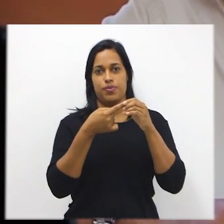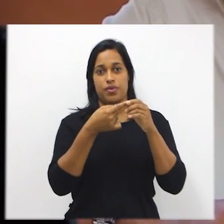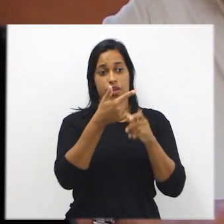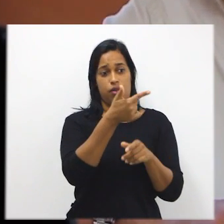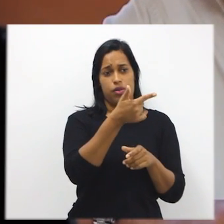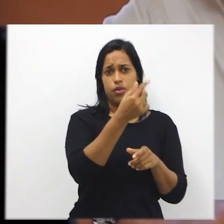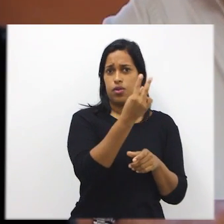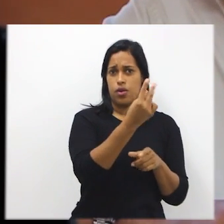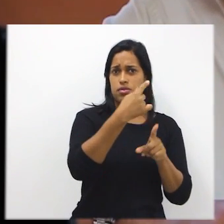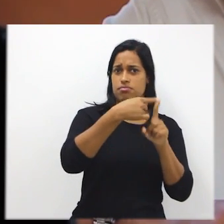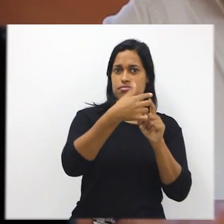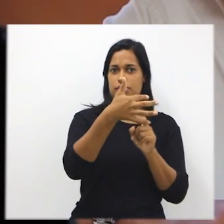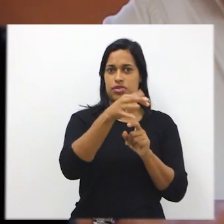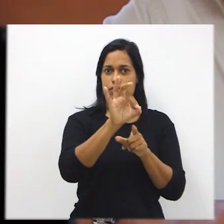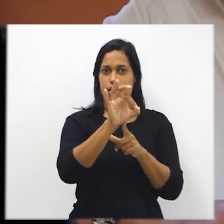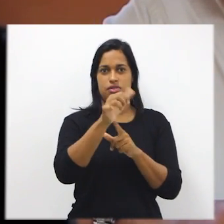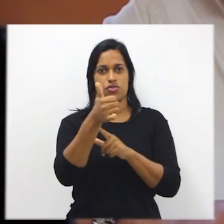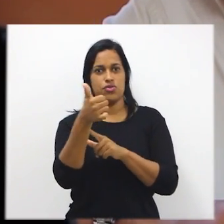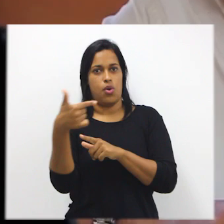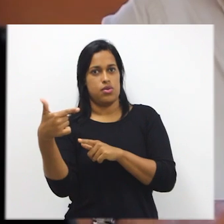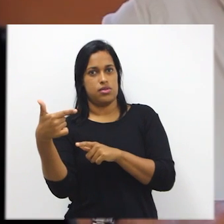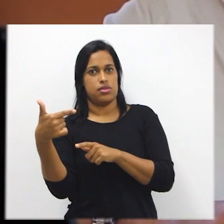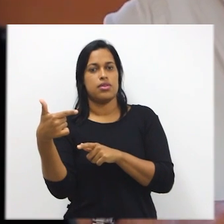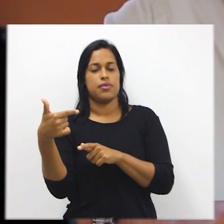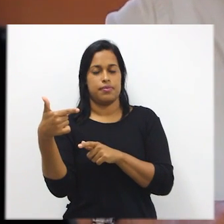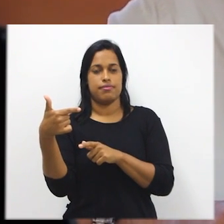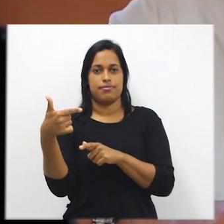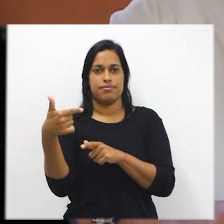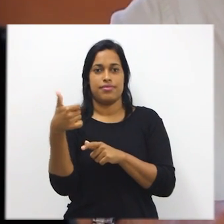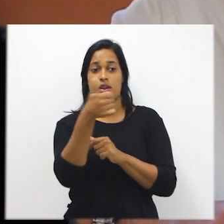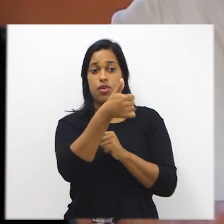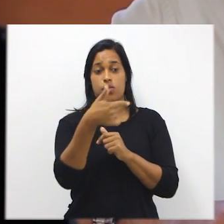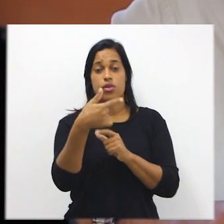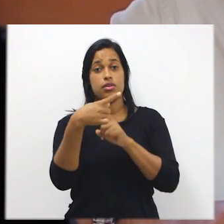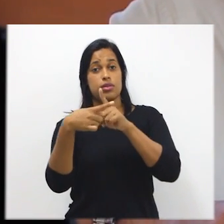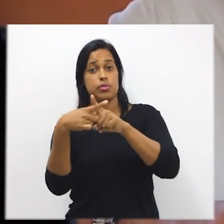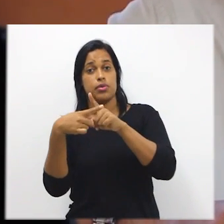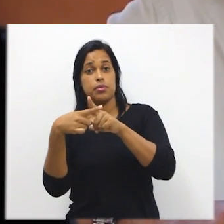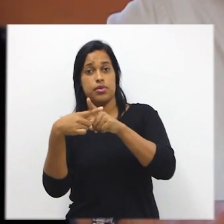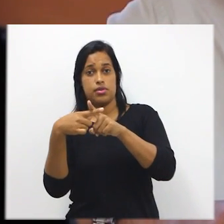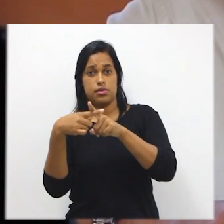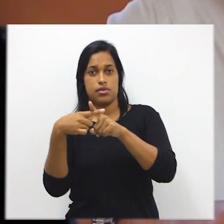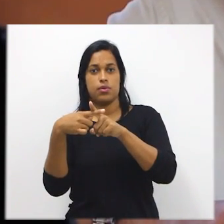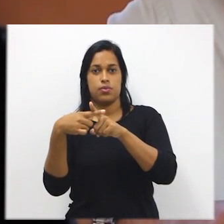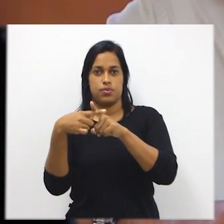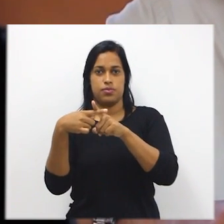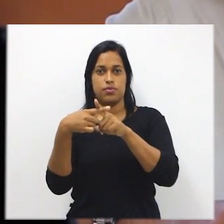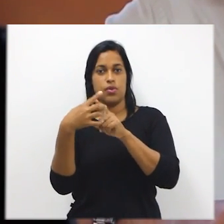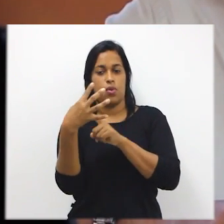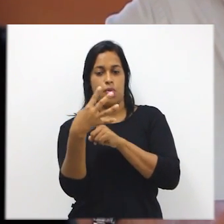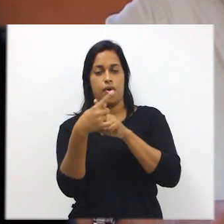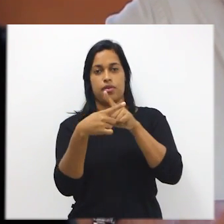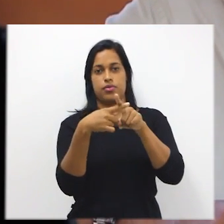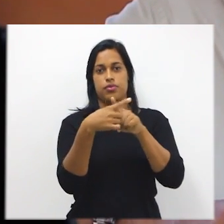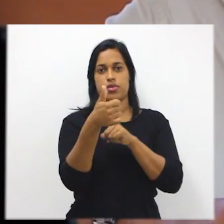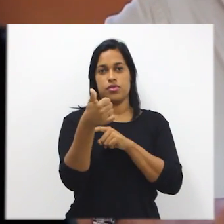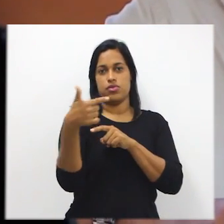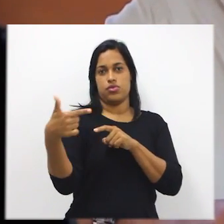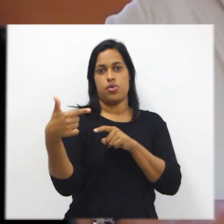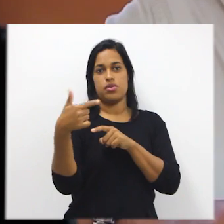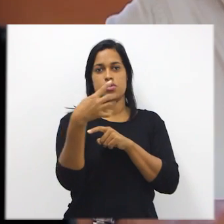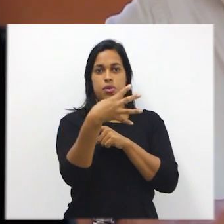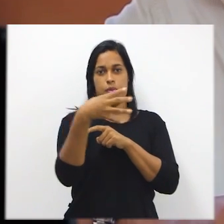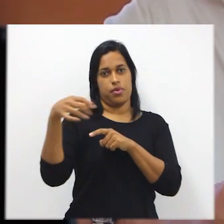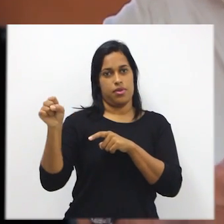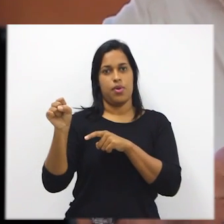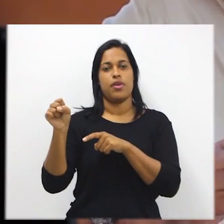2 mais 10, 12. Depois eu resolvo a multiplicação. 4 vezes 12,